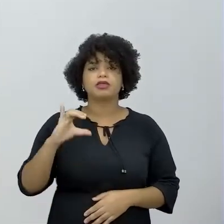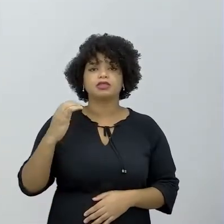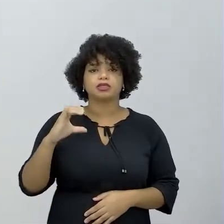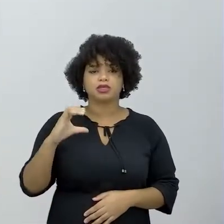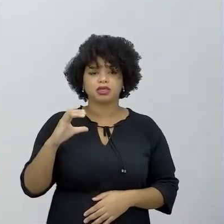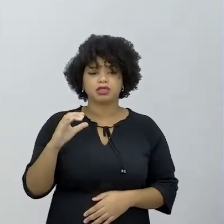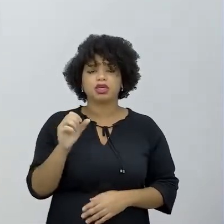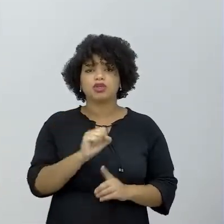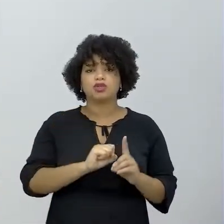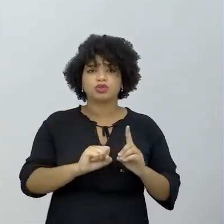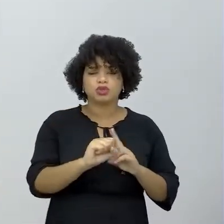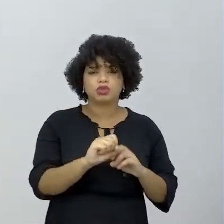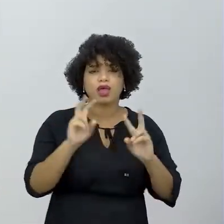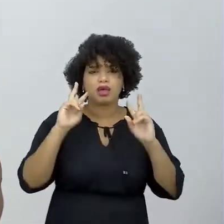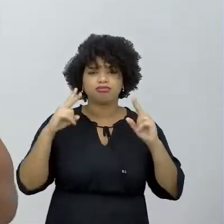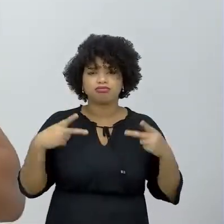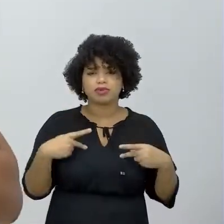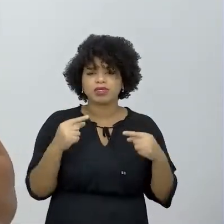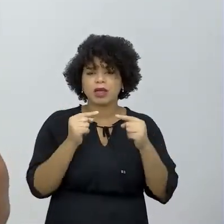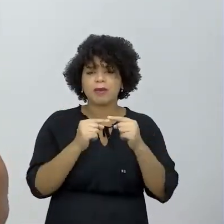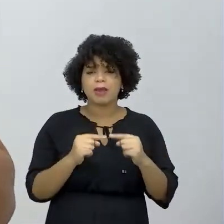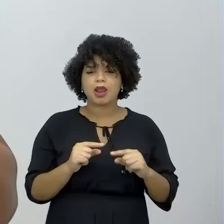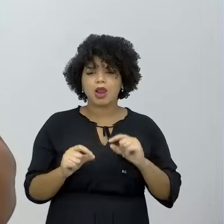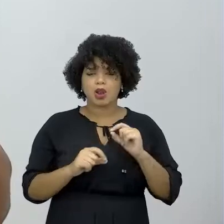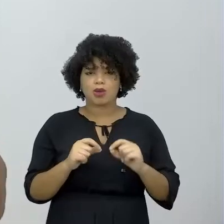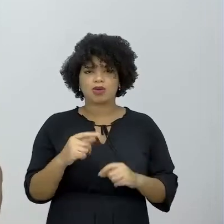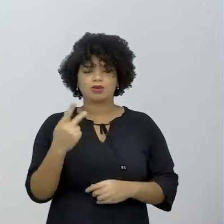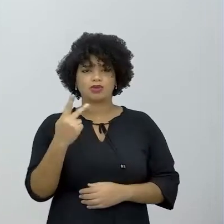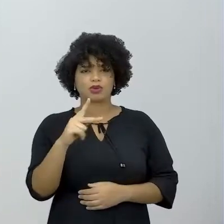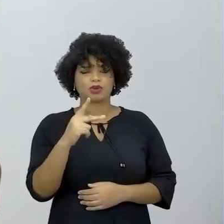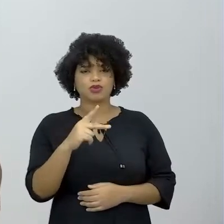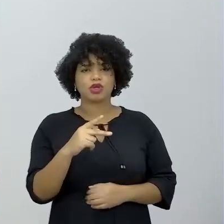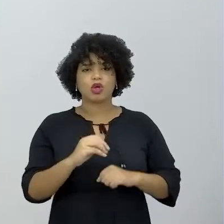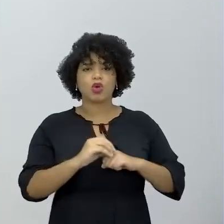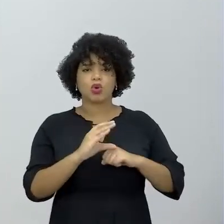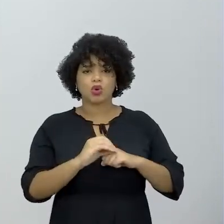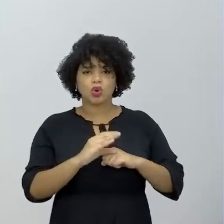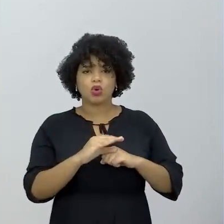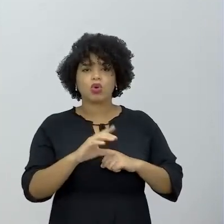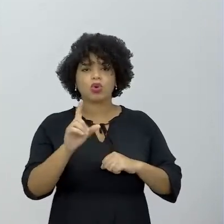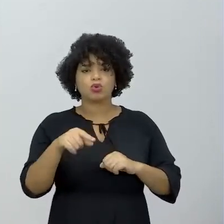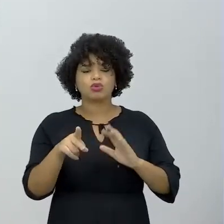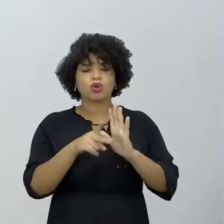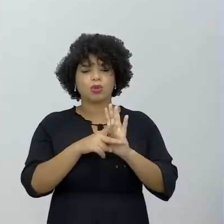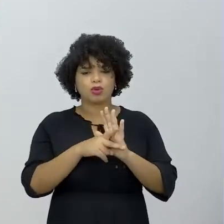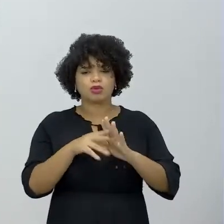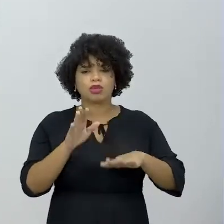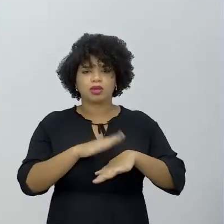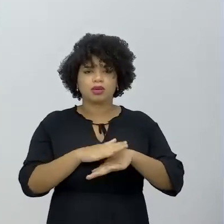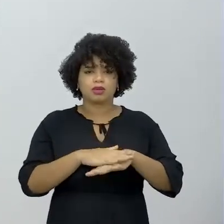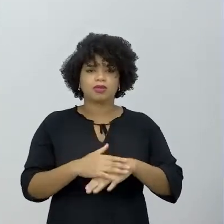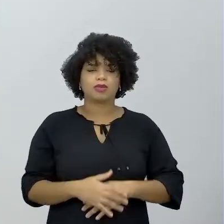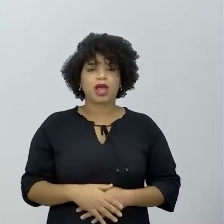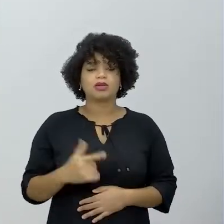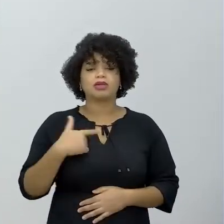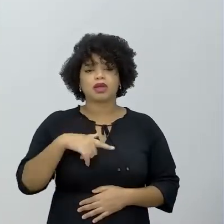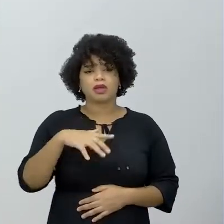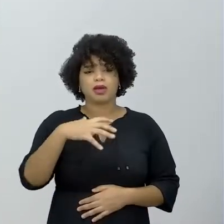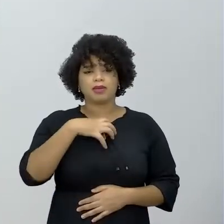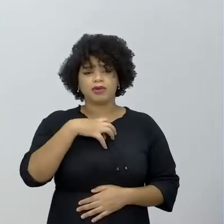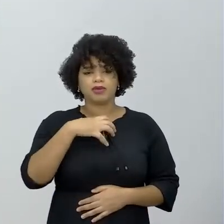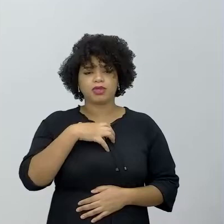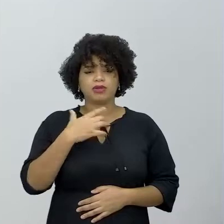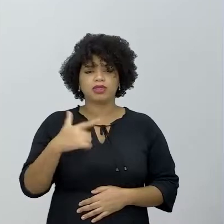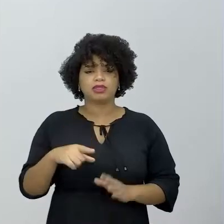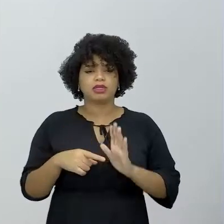sociais e humanas aplicadas significa que o seu conhecimento é um conhecimento que tem que fazer sentido, né? Tem que fazer